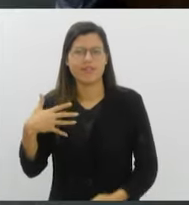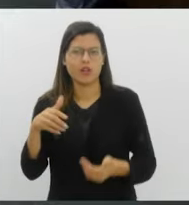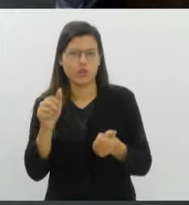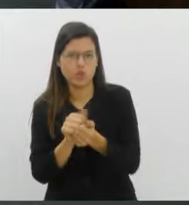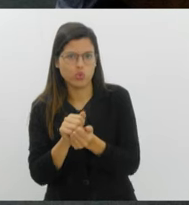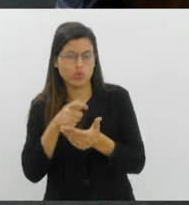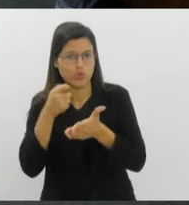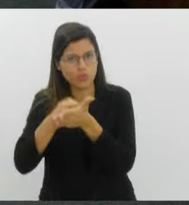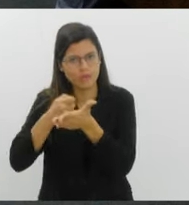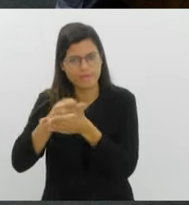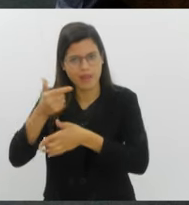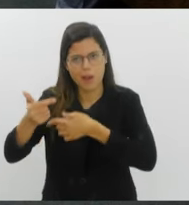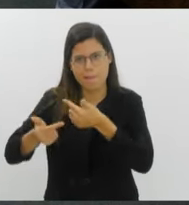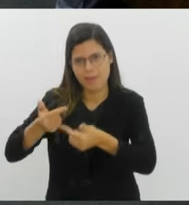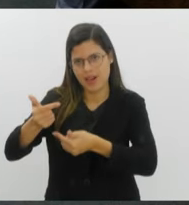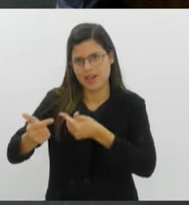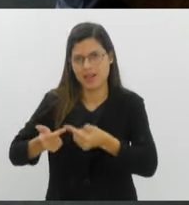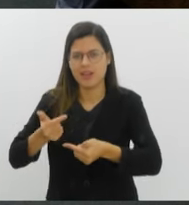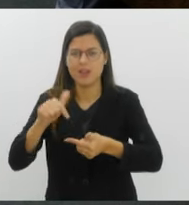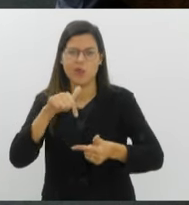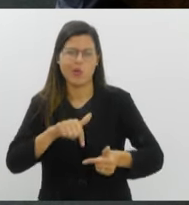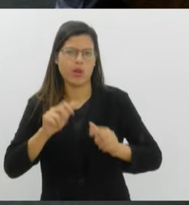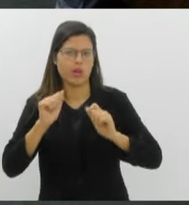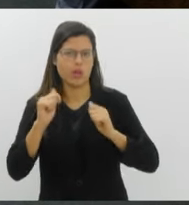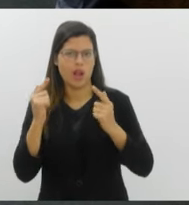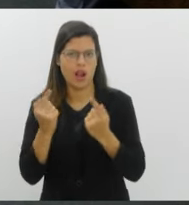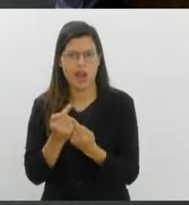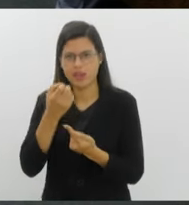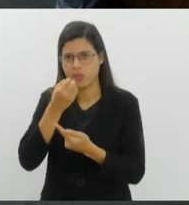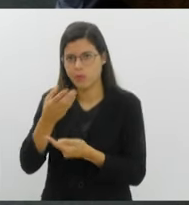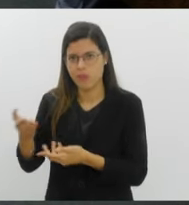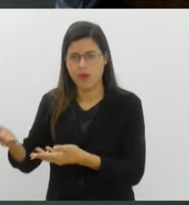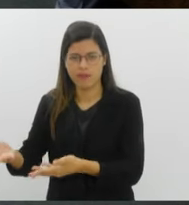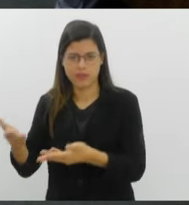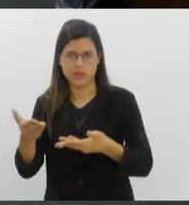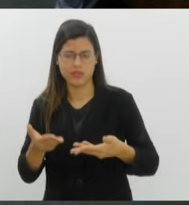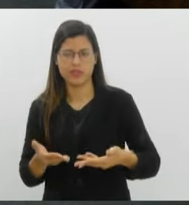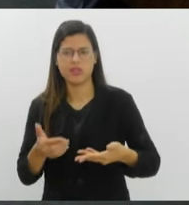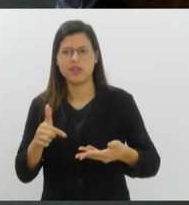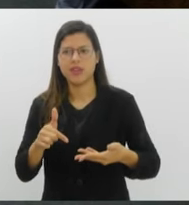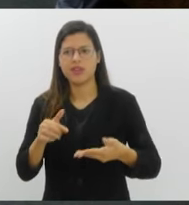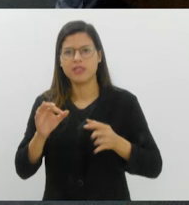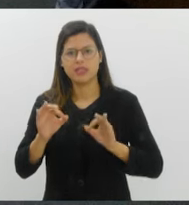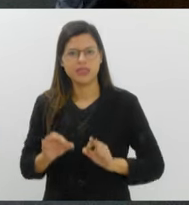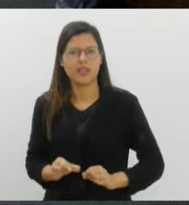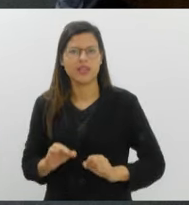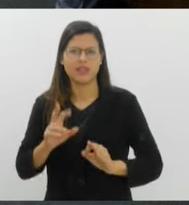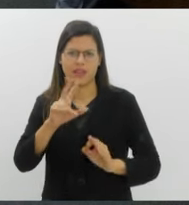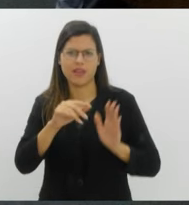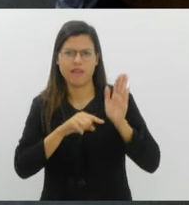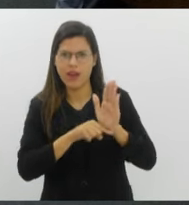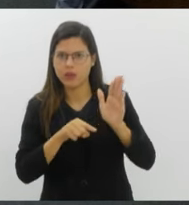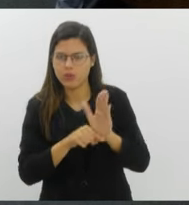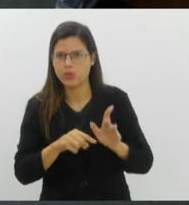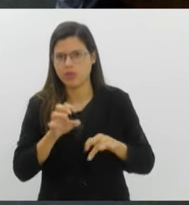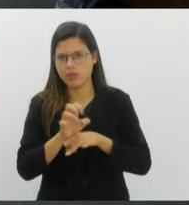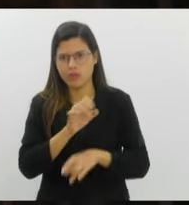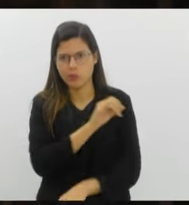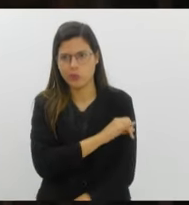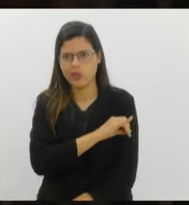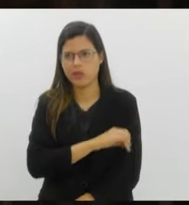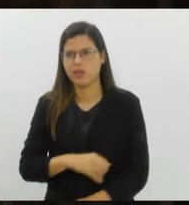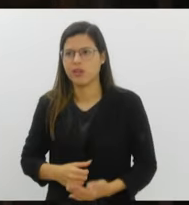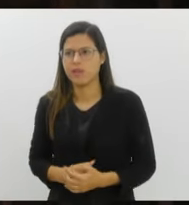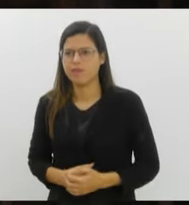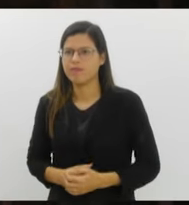ao lado de Vossa Excelência aqui no Parlamento e te dar boas-vindas, que eu tenho certeza que você só tem a somar para o nosso Estado do Rio de Janeiro. Muito bem-vindo, presidente. Muito obrigado, meu